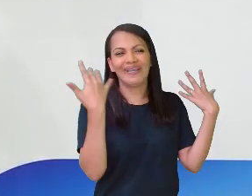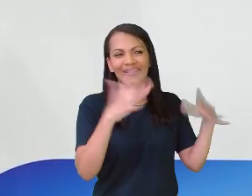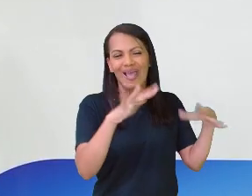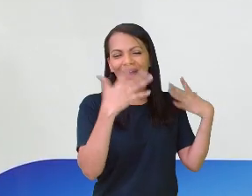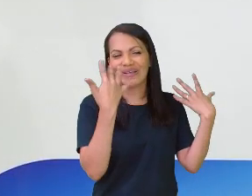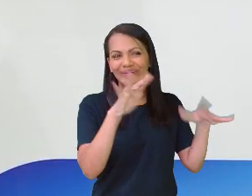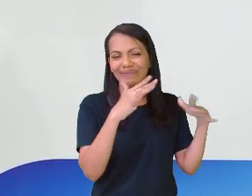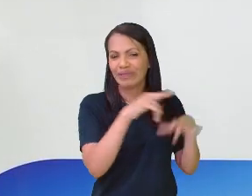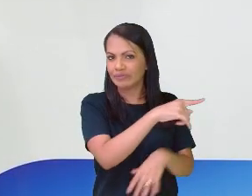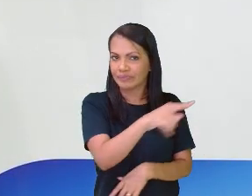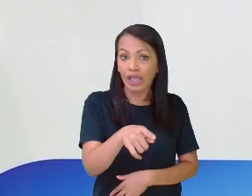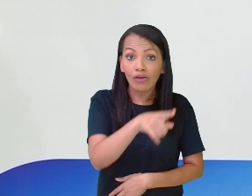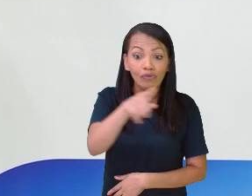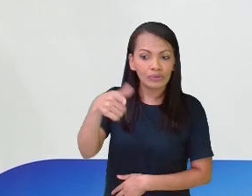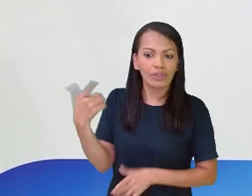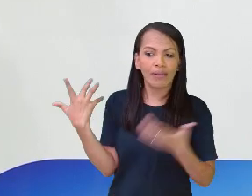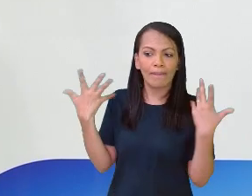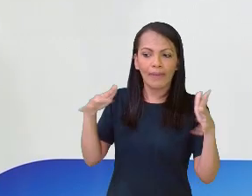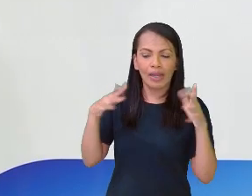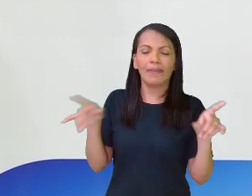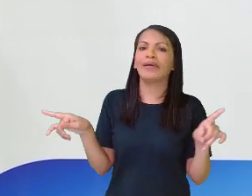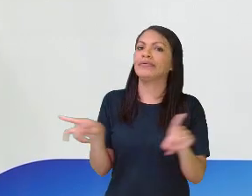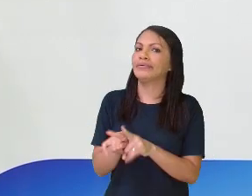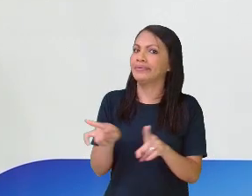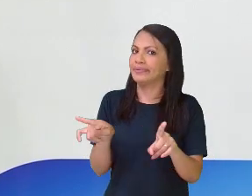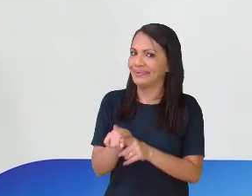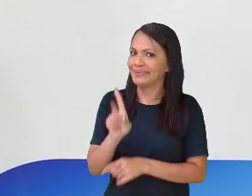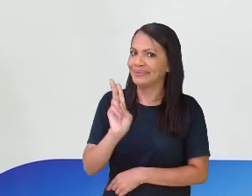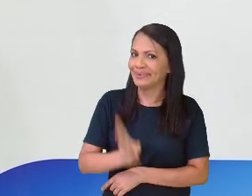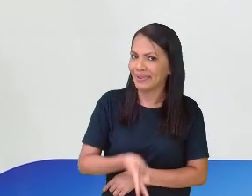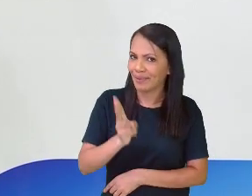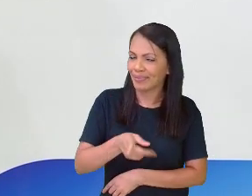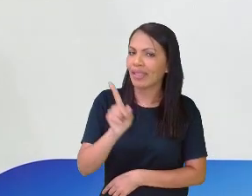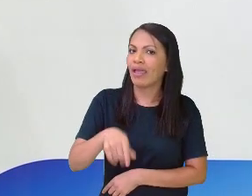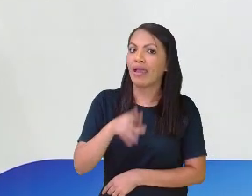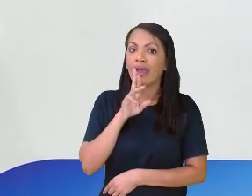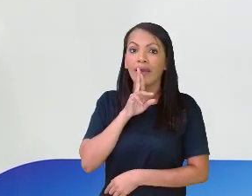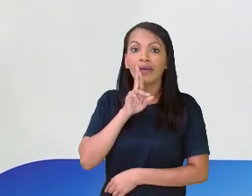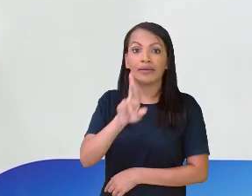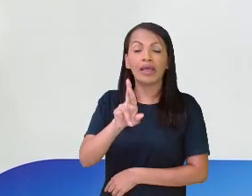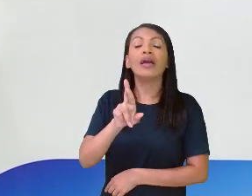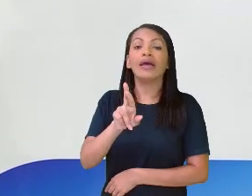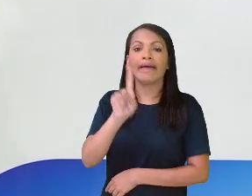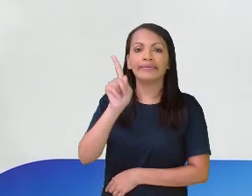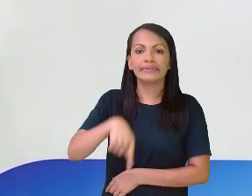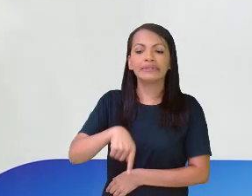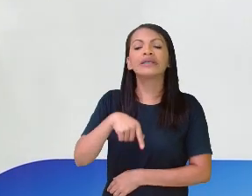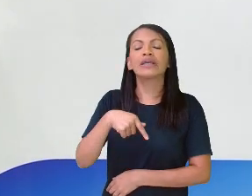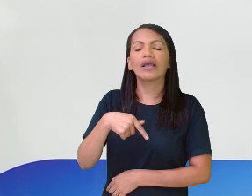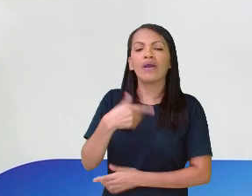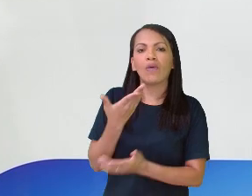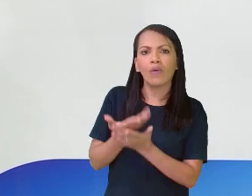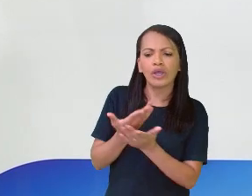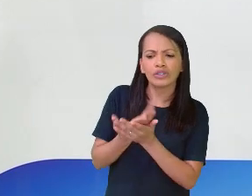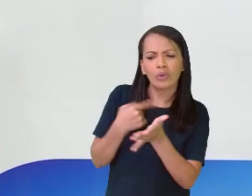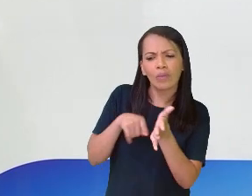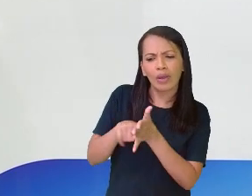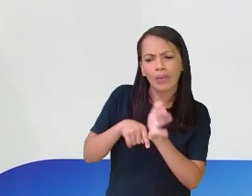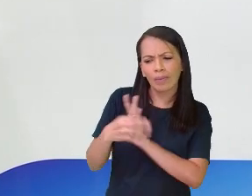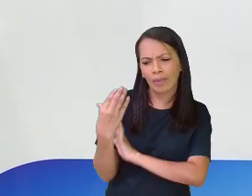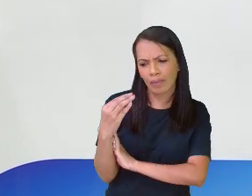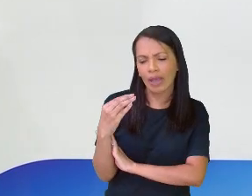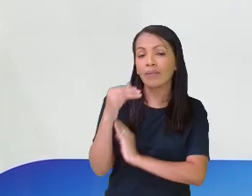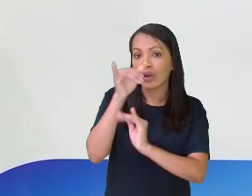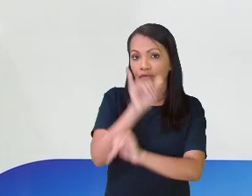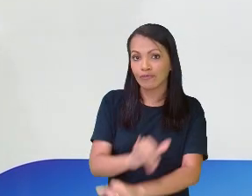parabéns, como sempre, acertaram. A resposta é dar uma informação científica. Então, ficou